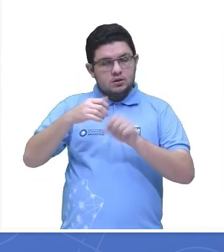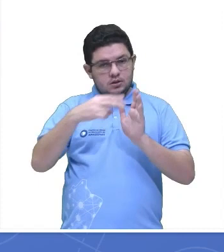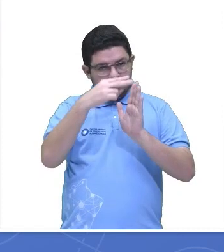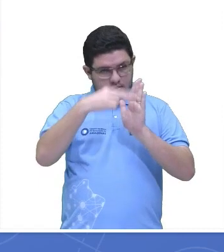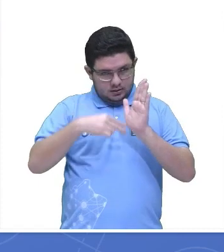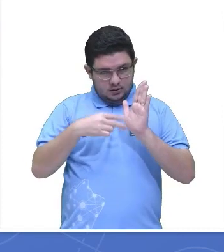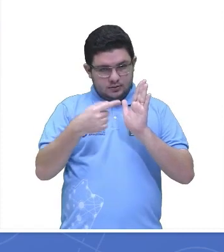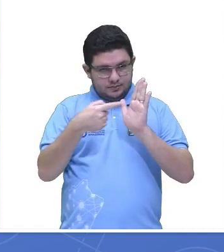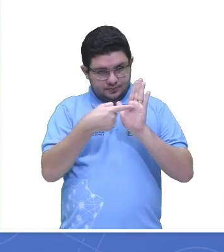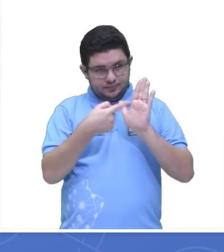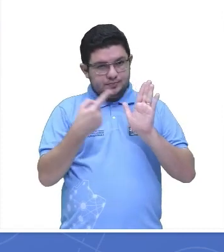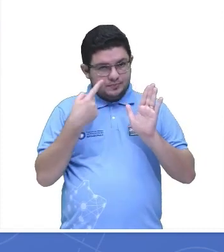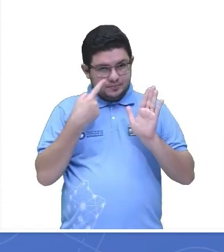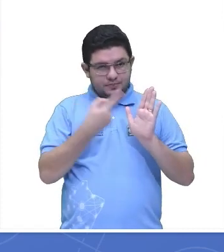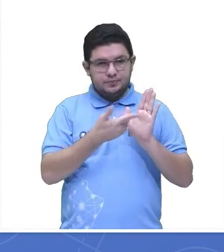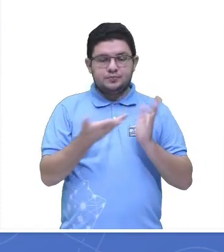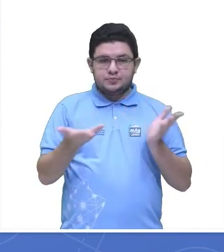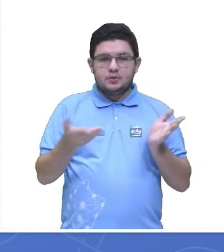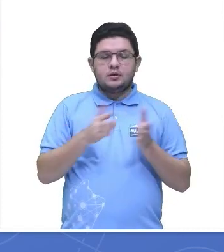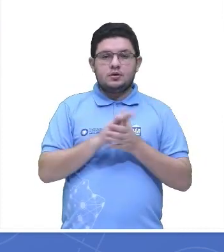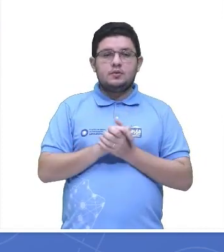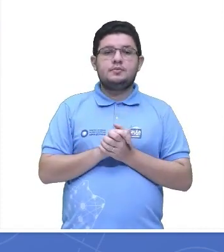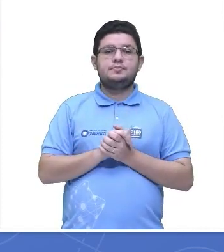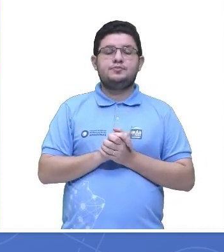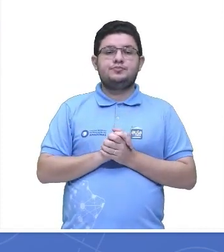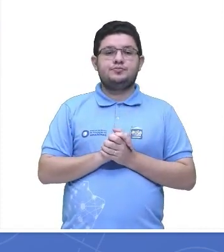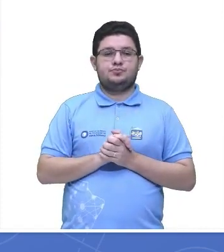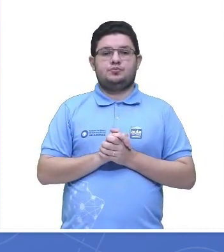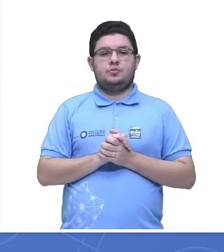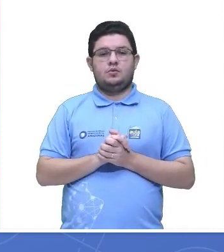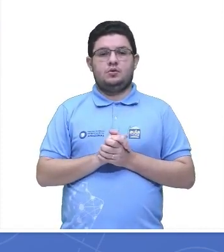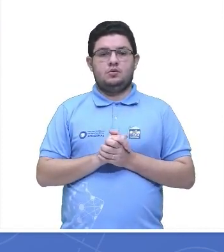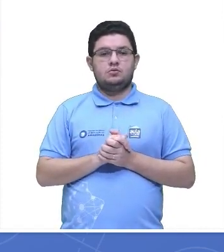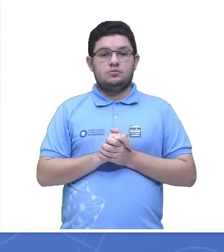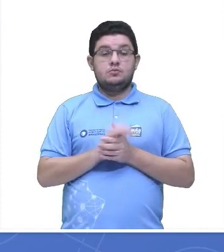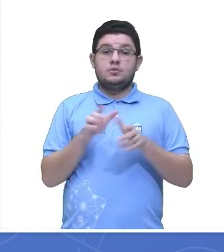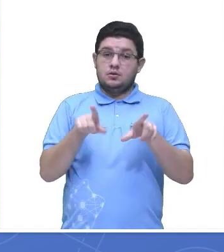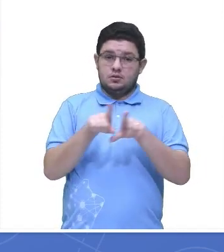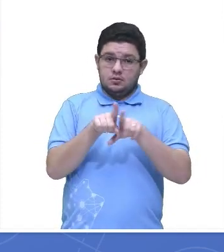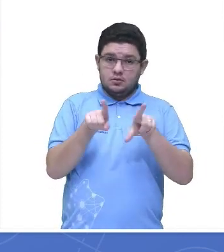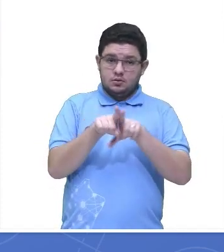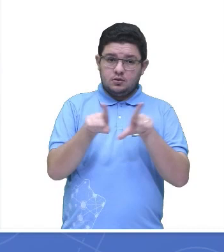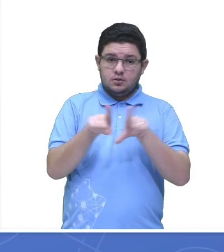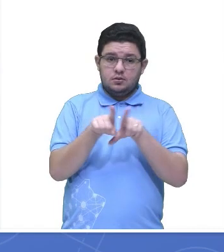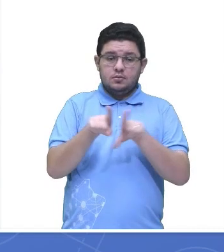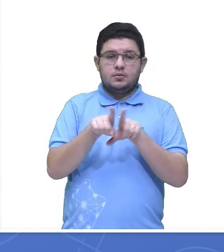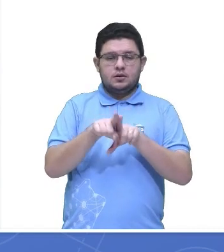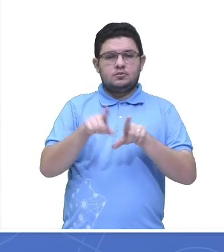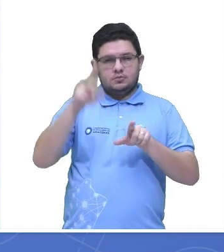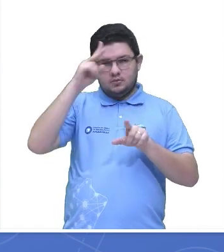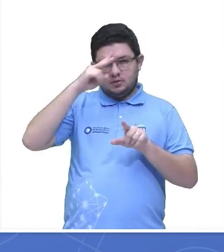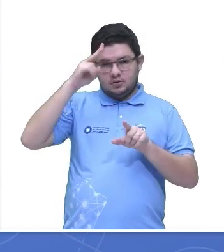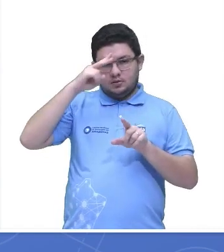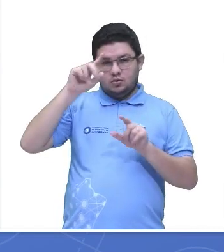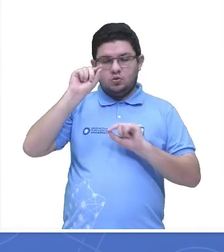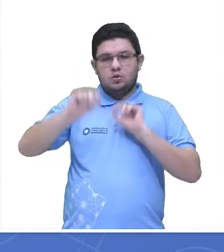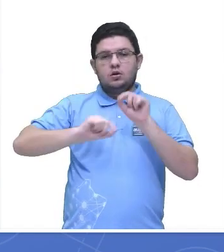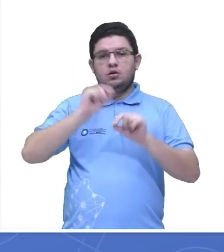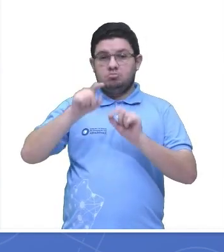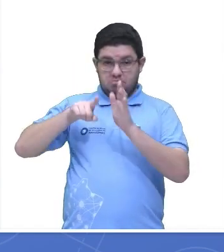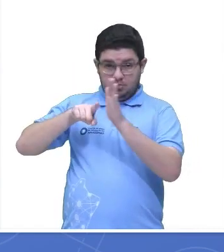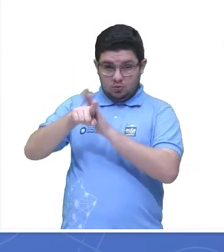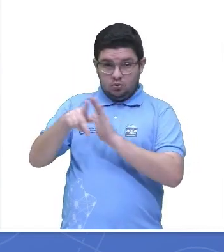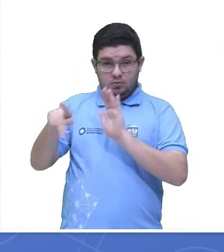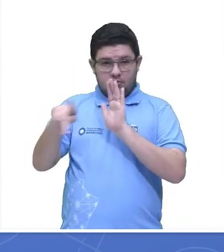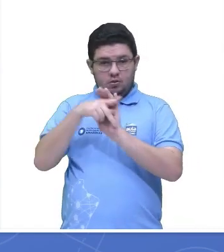o alvo dessa estratégia e dessa aula. Também, como eu já adiantei, é uma questão que foi retirada de uma das provas do Enem,